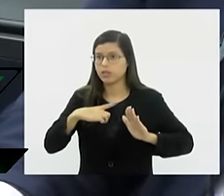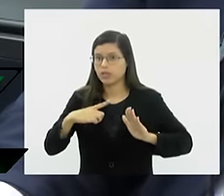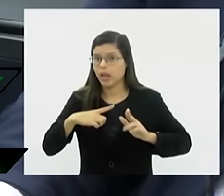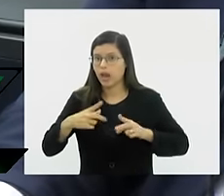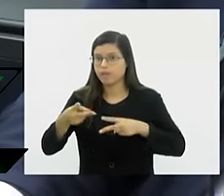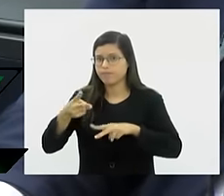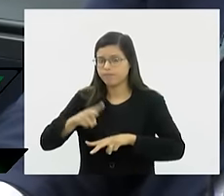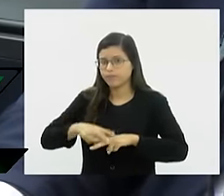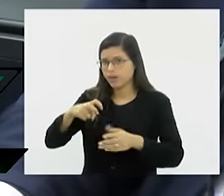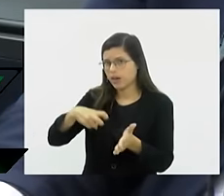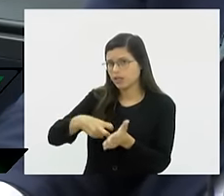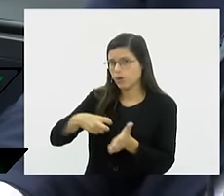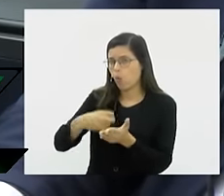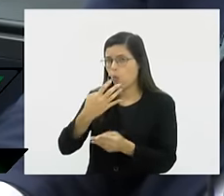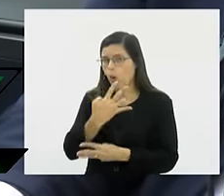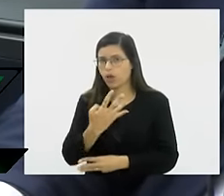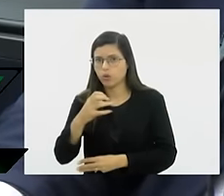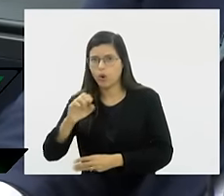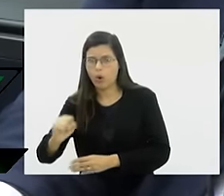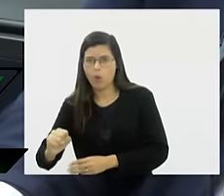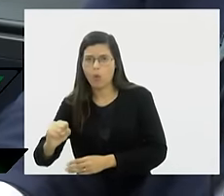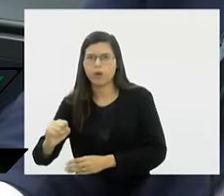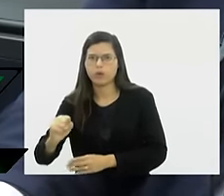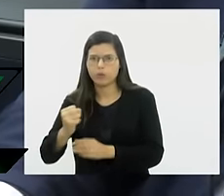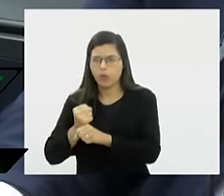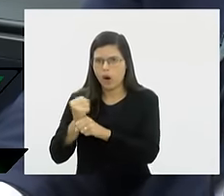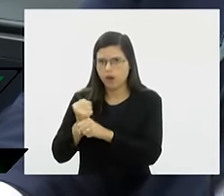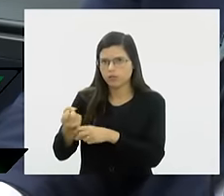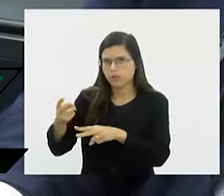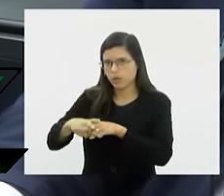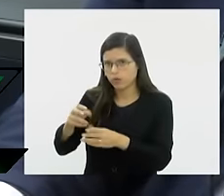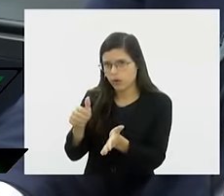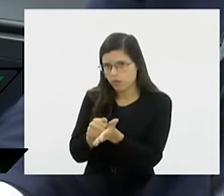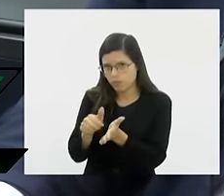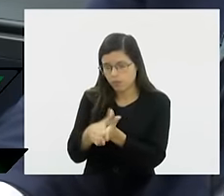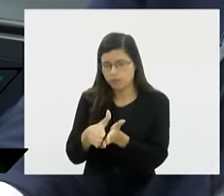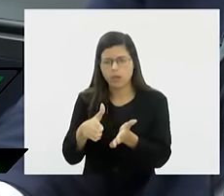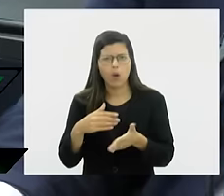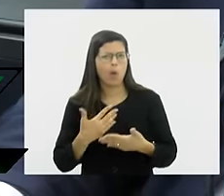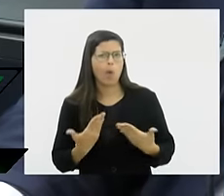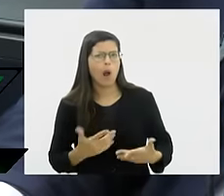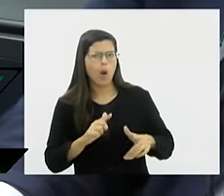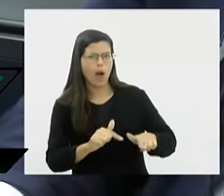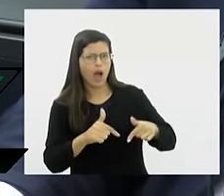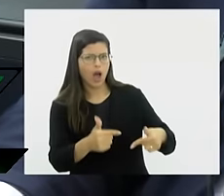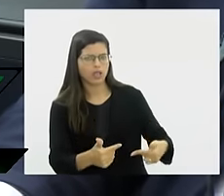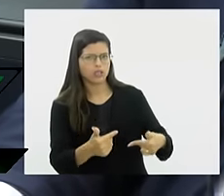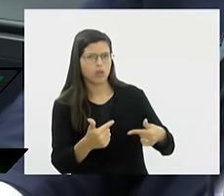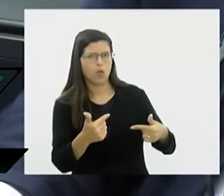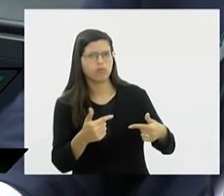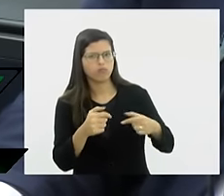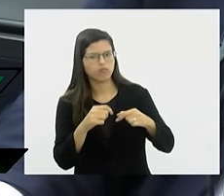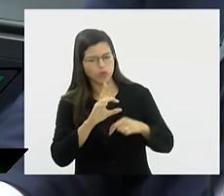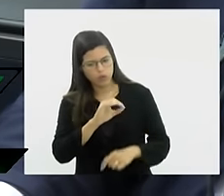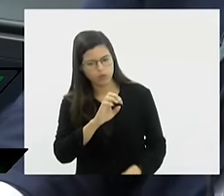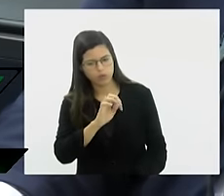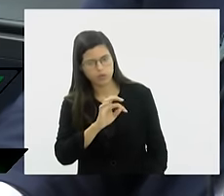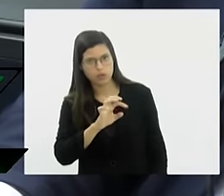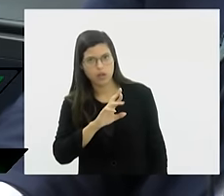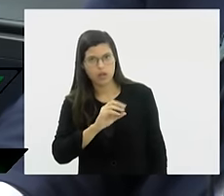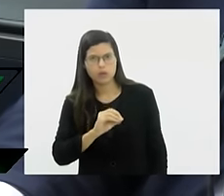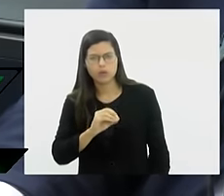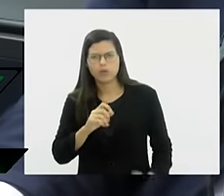entre 4 e 8 anos de reclusão e multa. Quais foram as medidas adotadas pelo Detro relacionadas